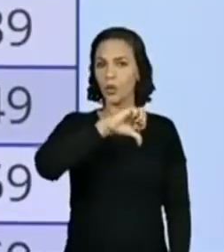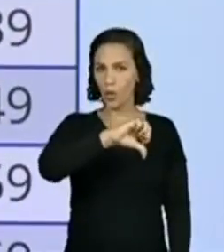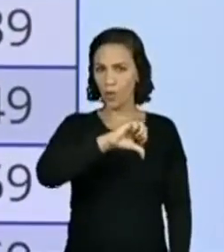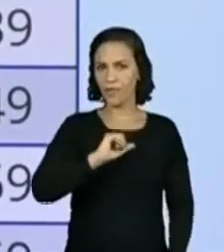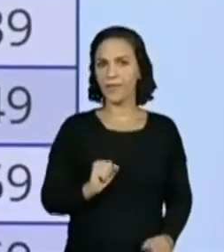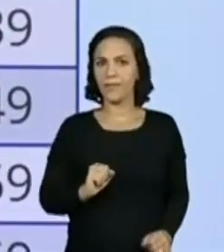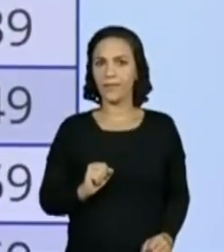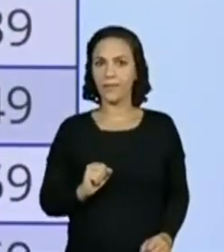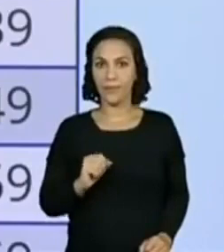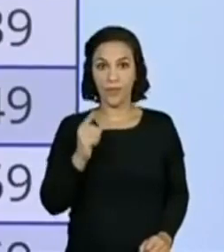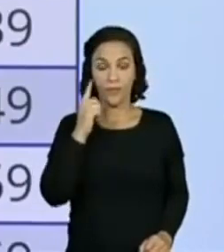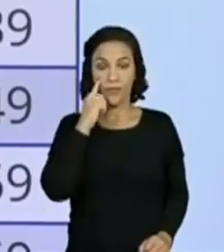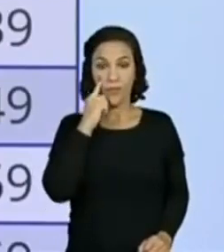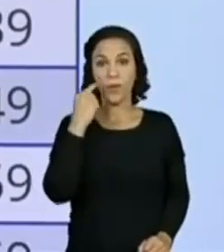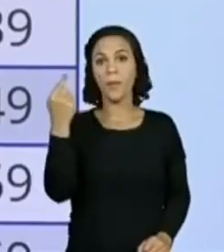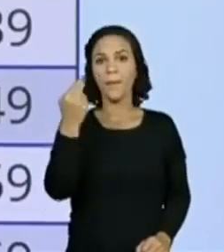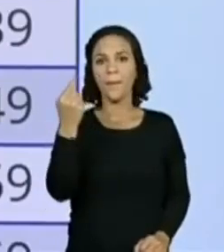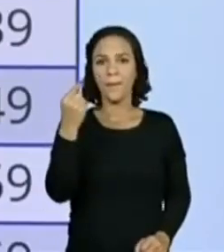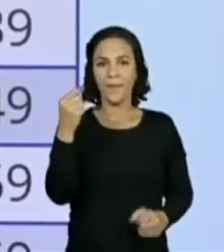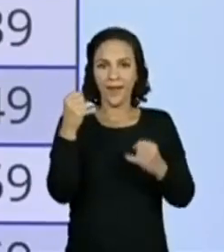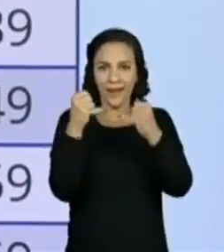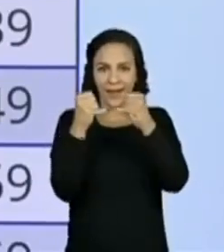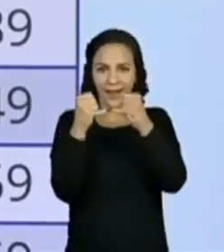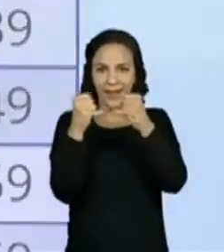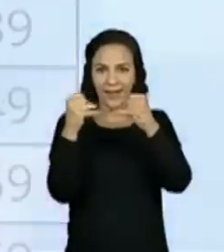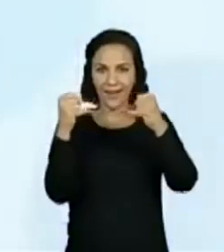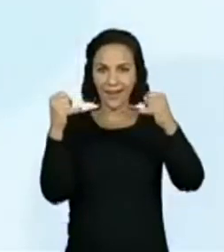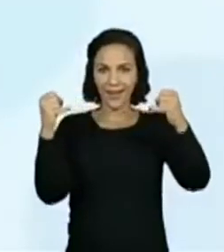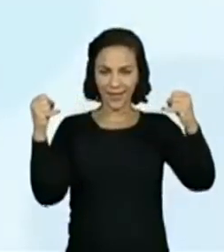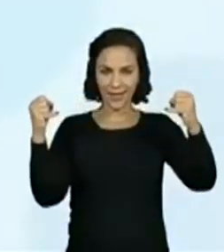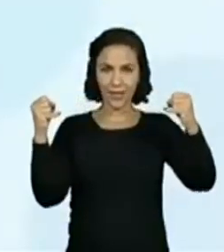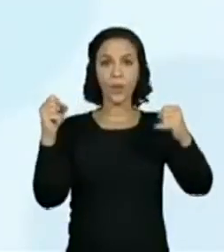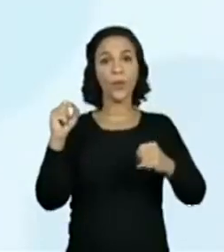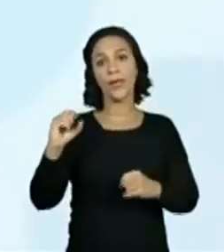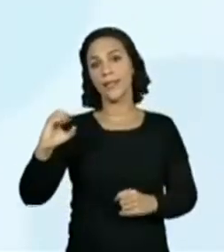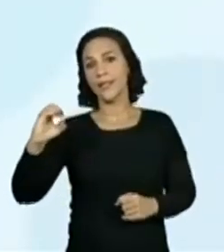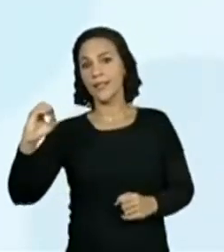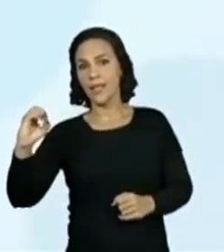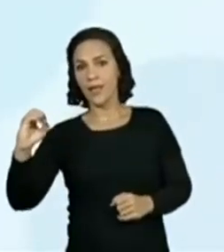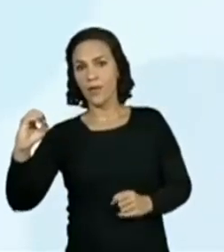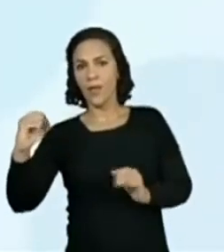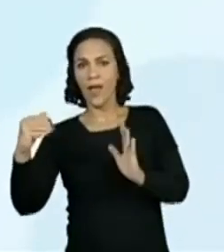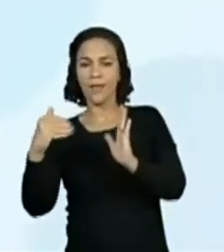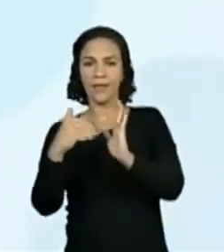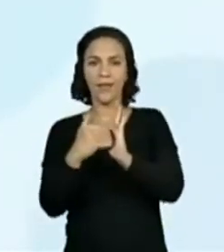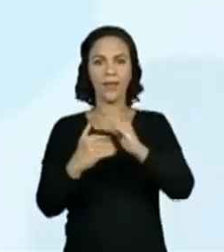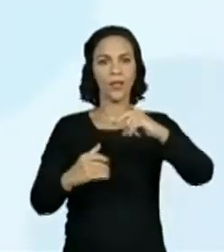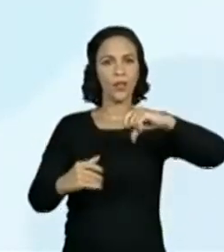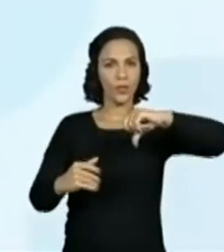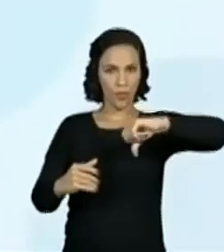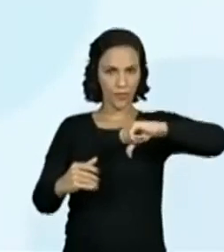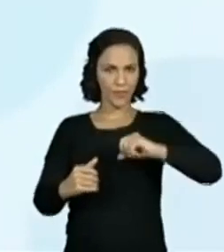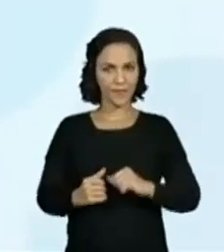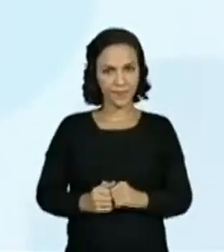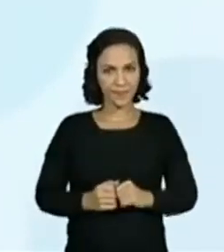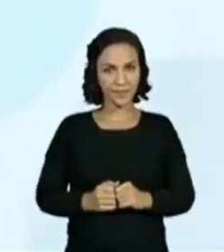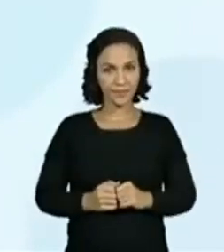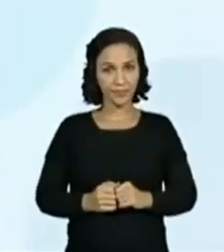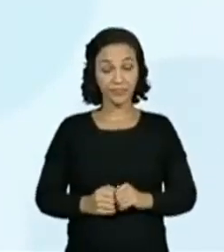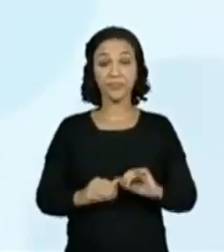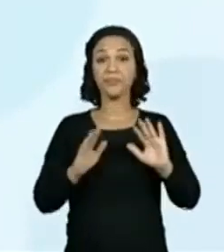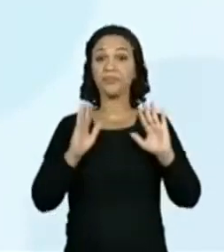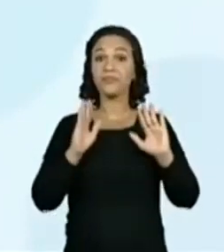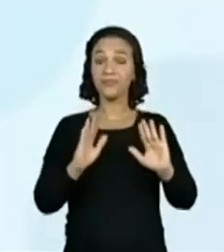9. Na primeira fileira ali, na primeira linha, nós temos até o número 9. Nós temos o